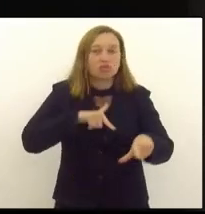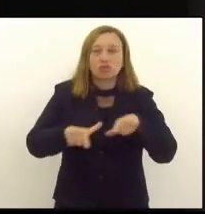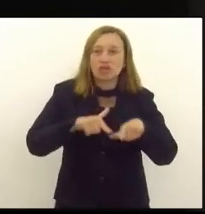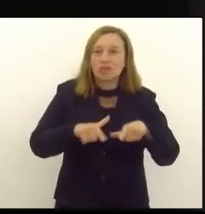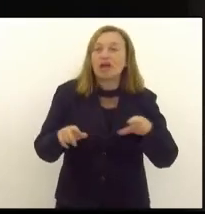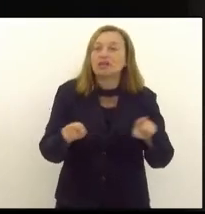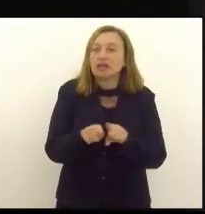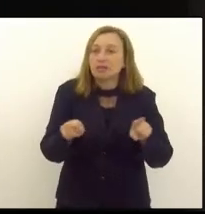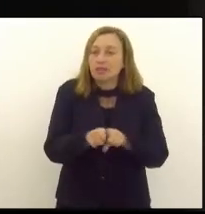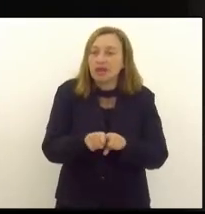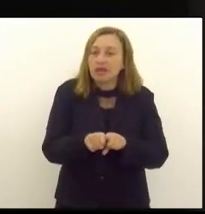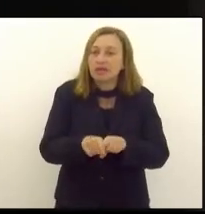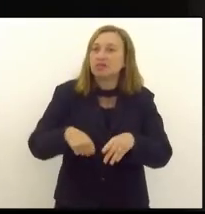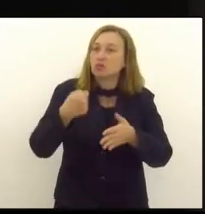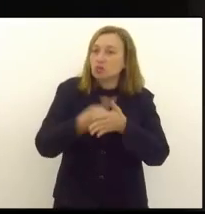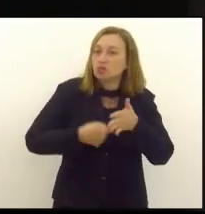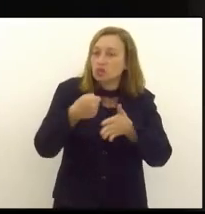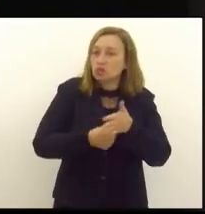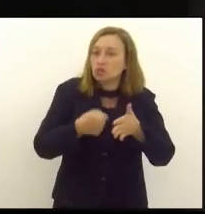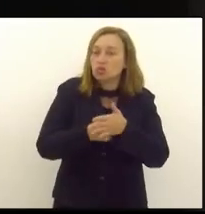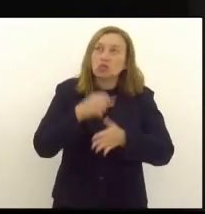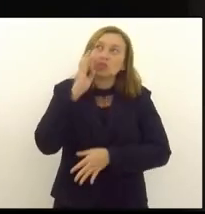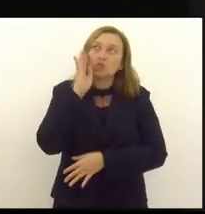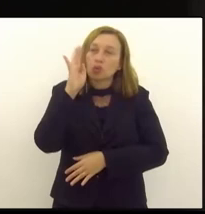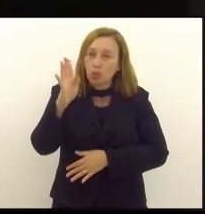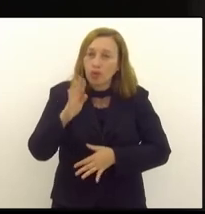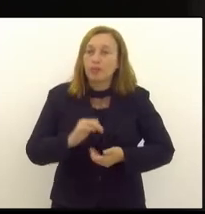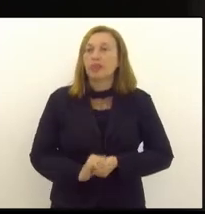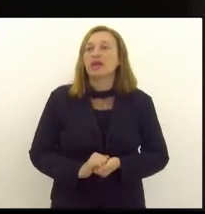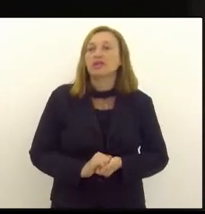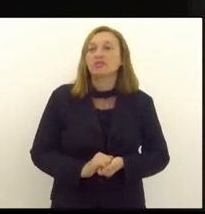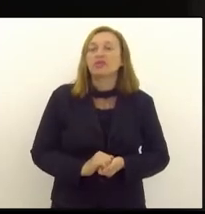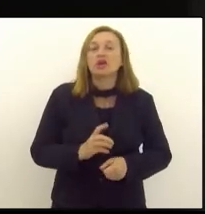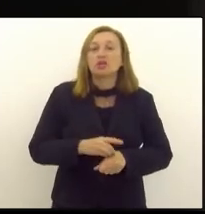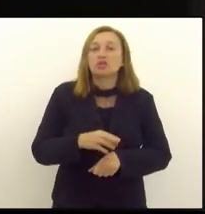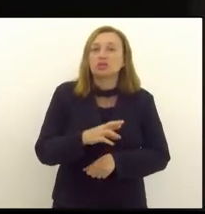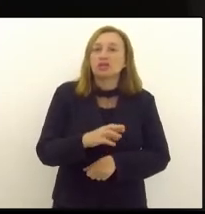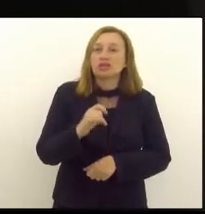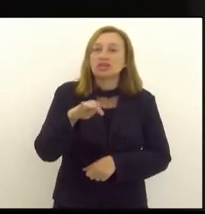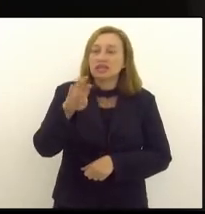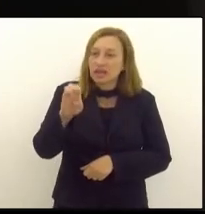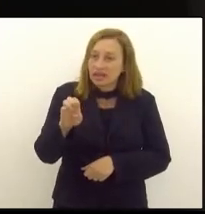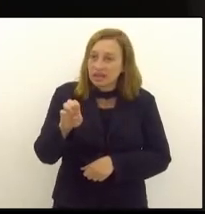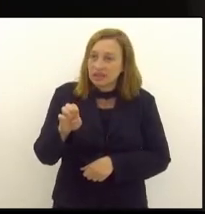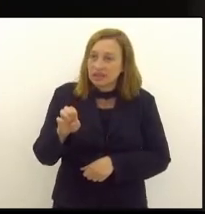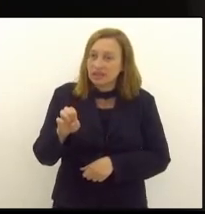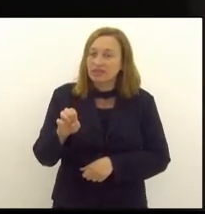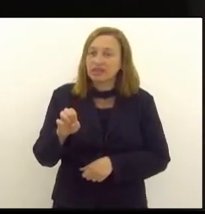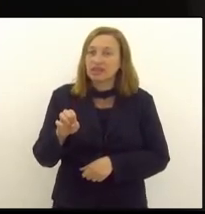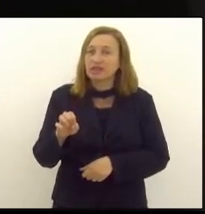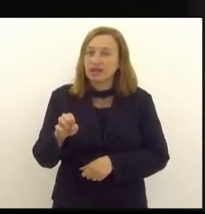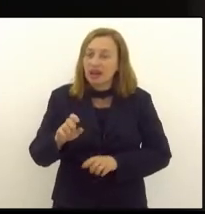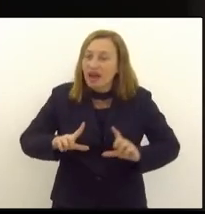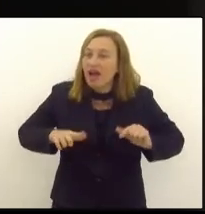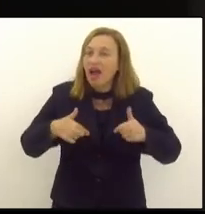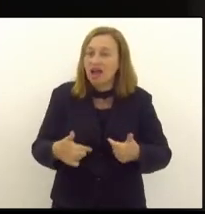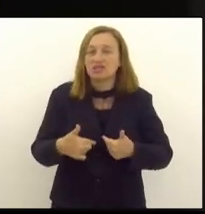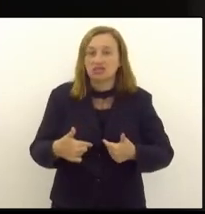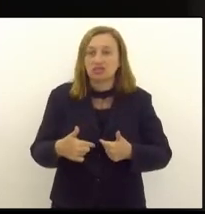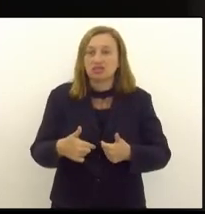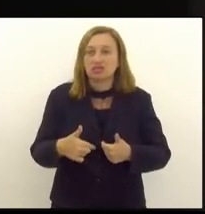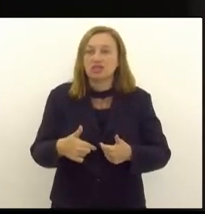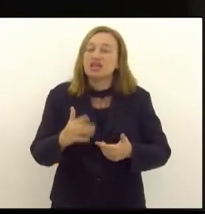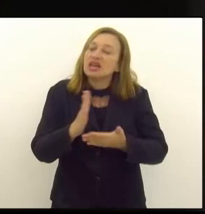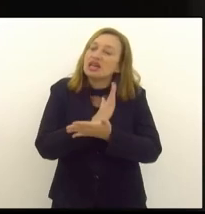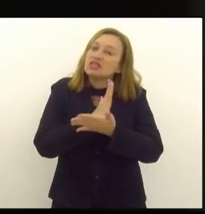como também na nossa militância de sonhos. A doutora Sirlene é uma realizadora. E muitas